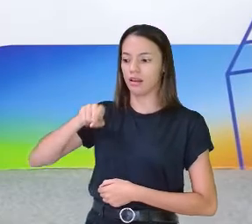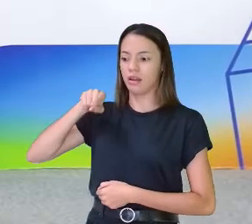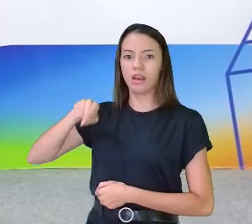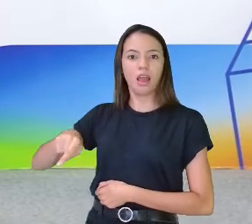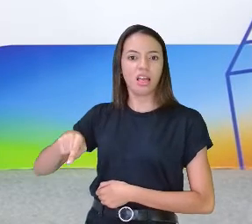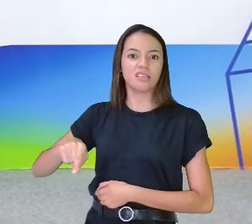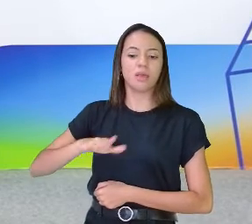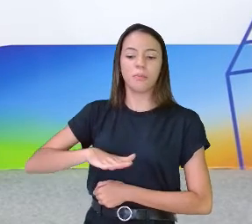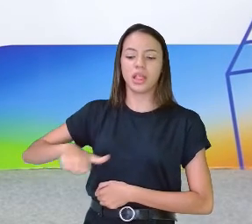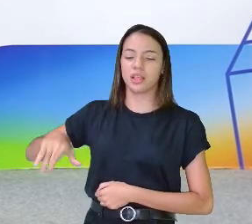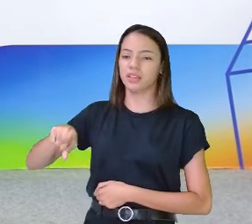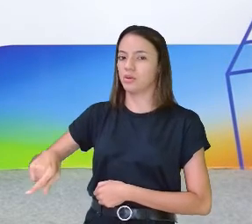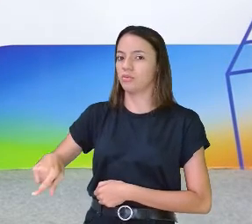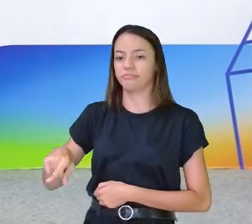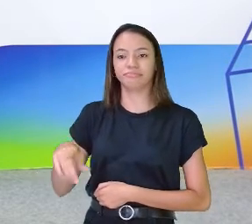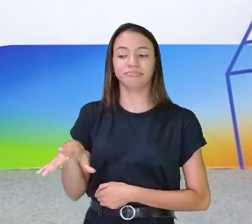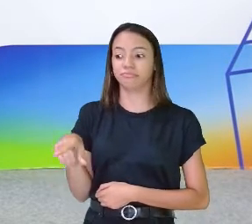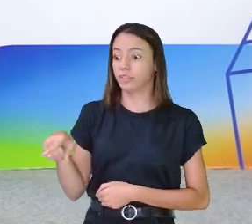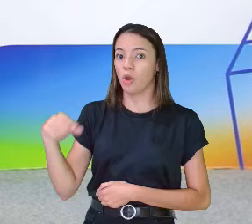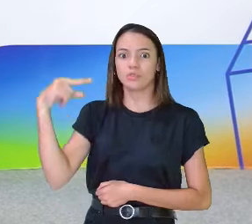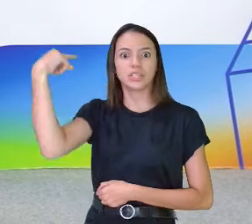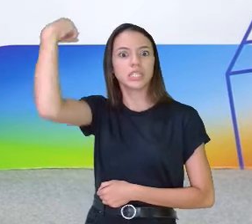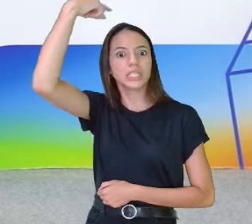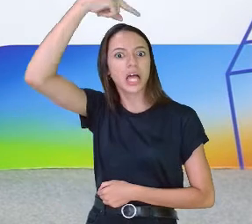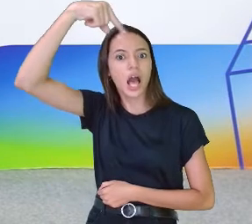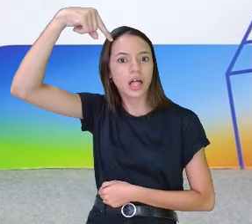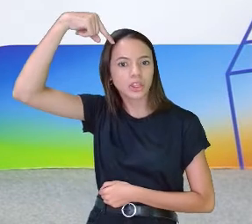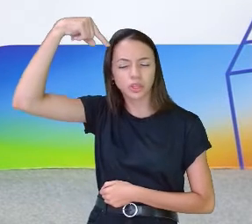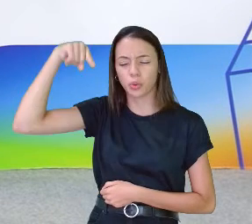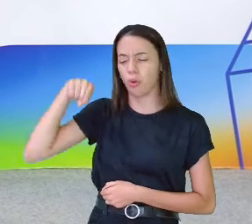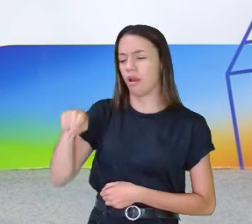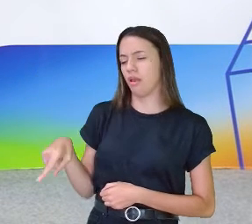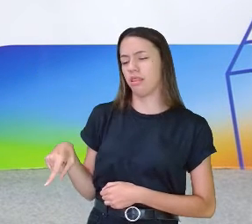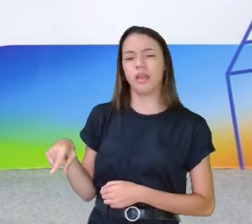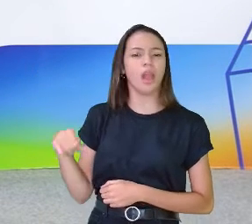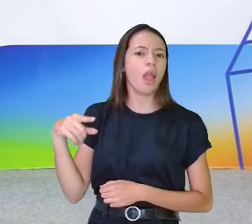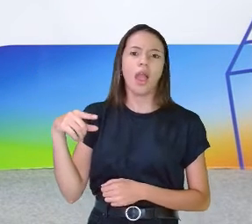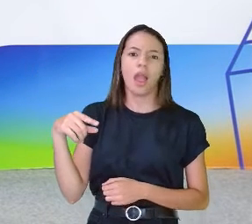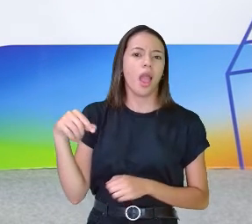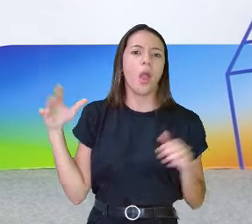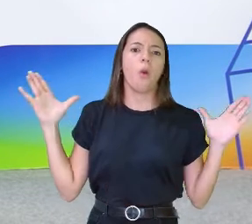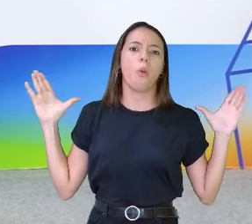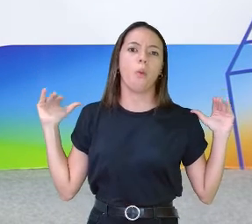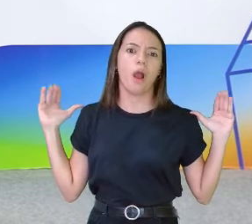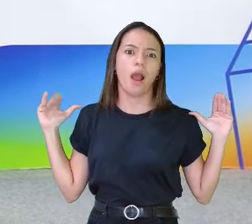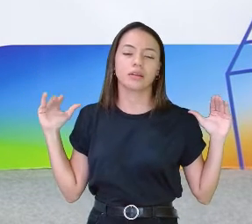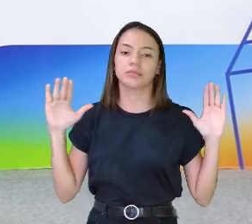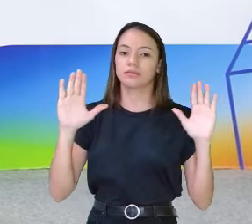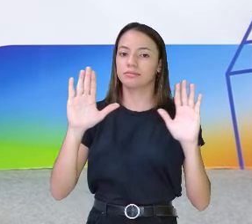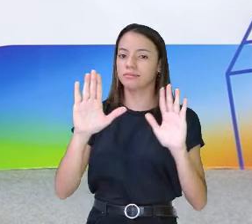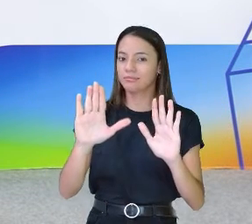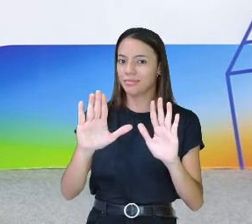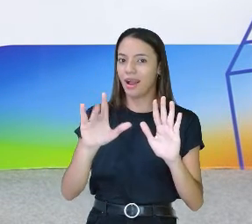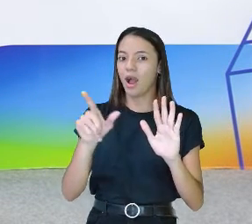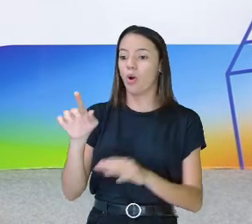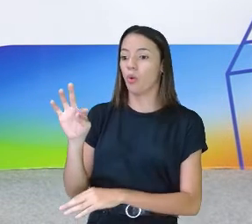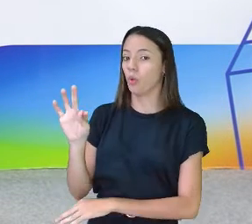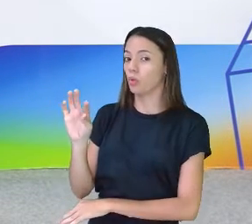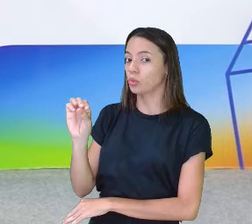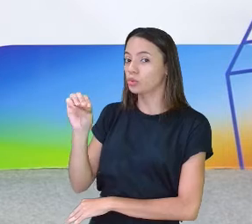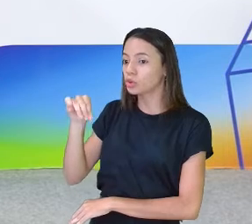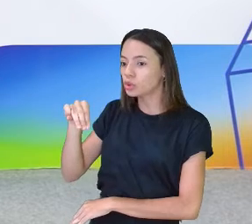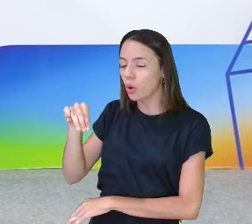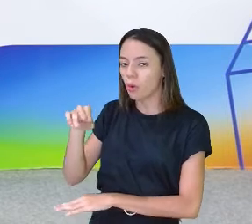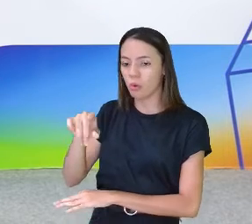Pintou e bordou pela casa. Essa menina é um anjo. Só que aí o tom, na verdade, você não quer